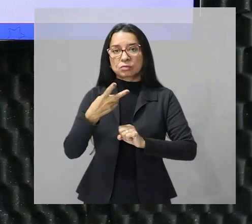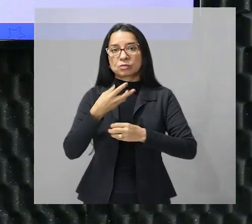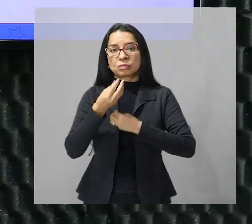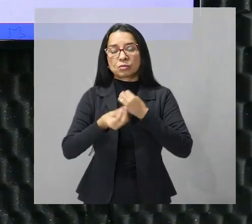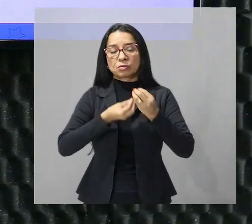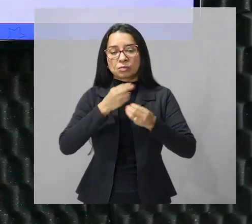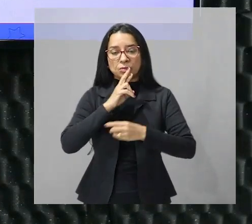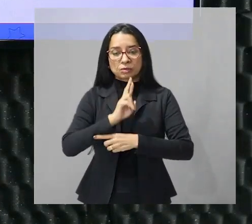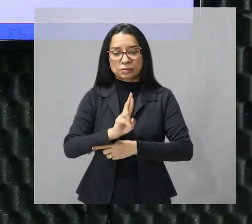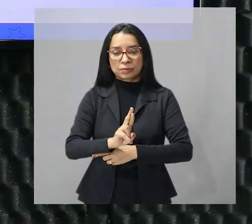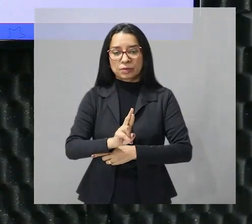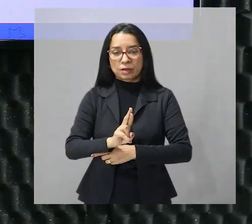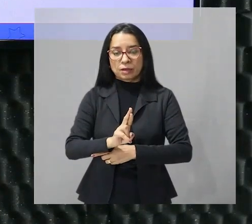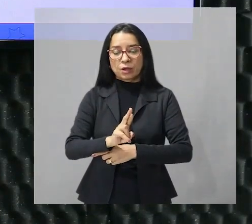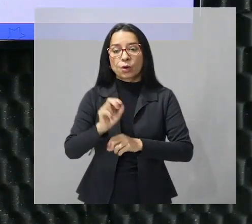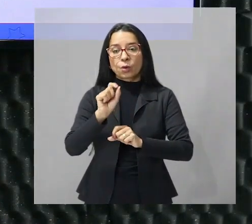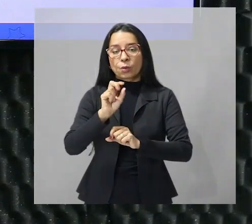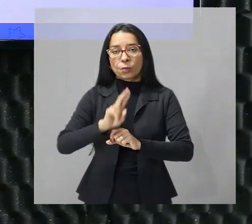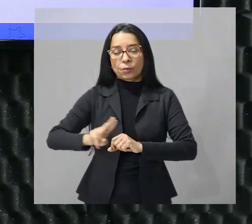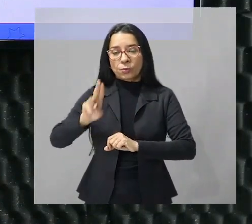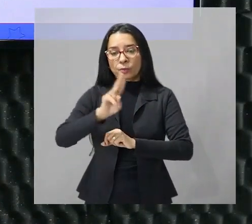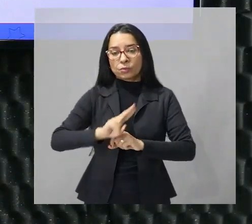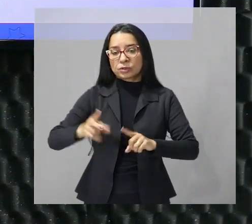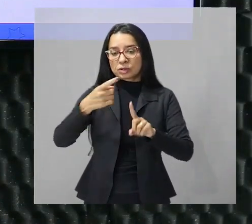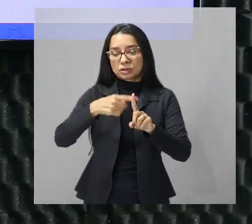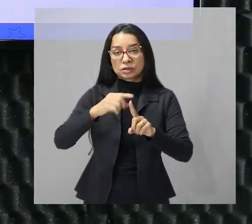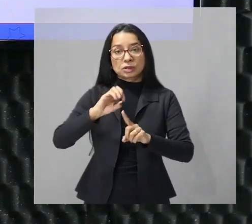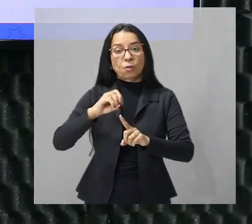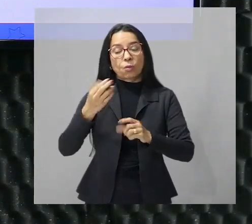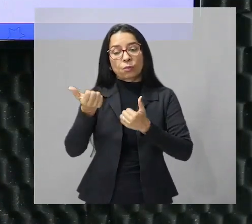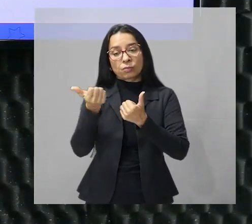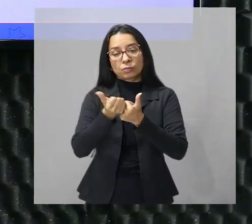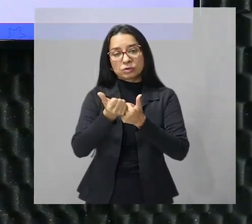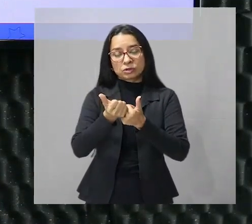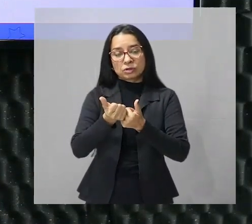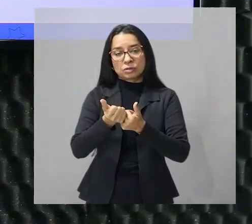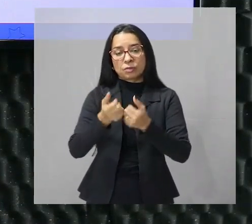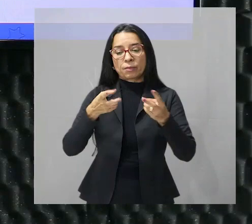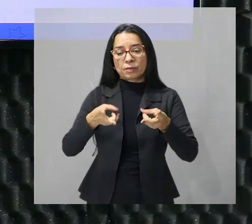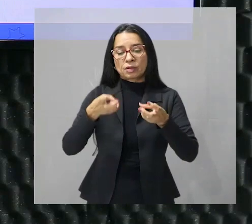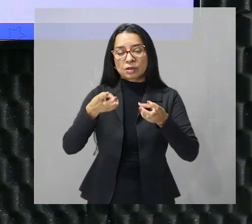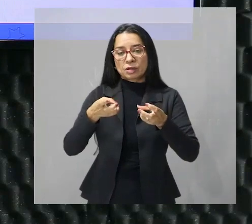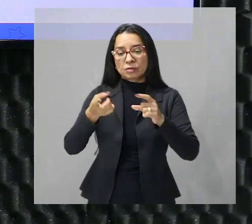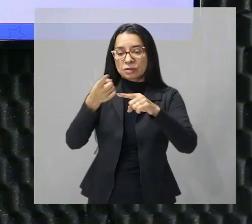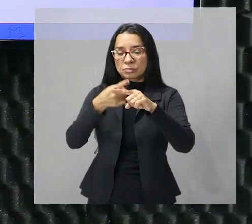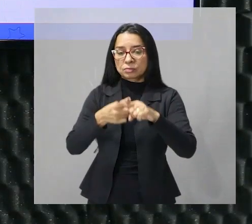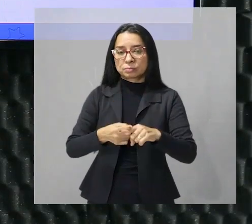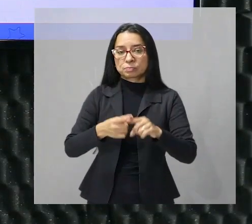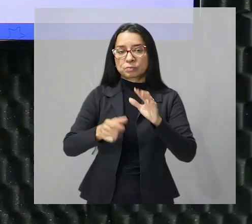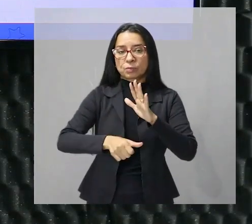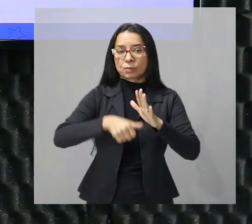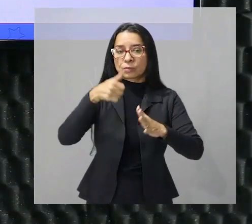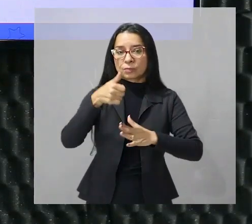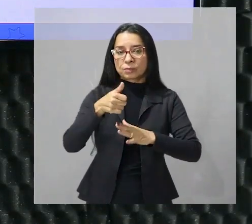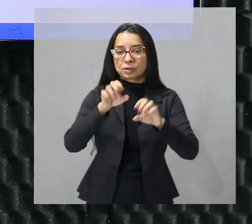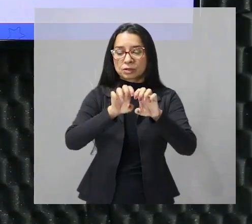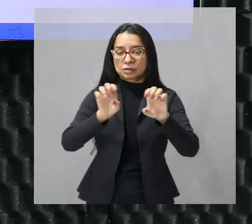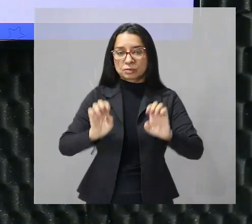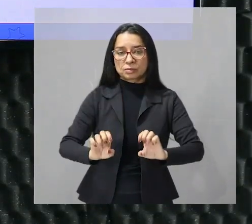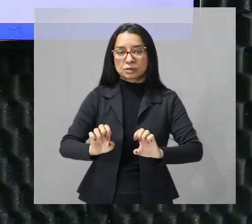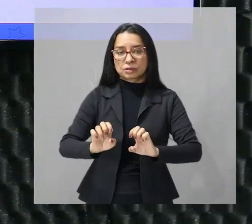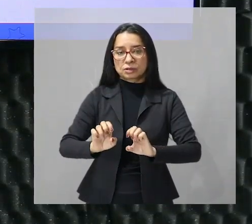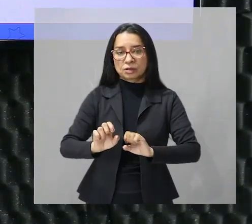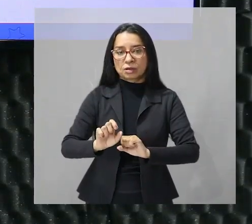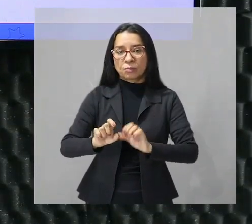eu uso o método da adição, ou eu uso o método da substituição. Aqui, perceba que eu multipliquei a primeira expressão